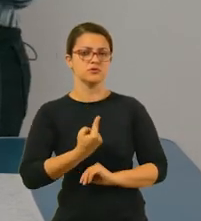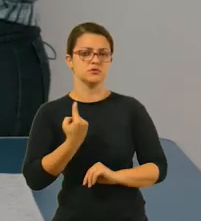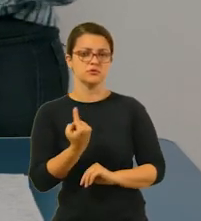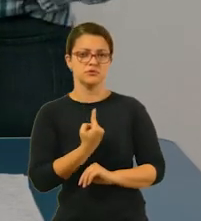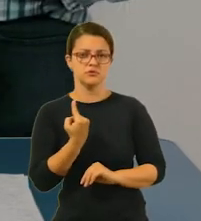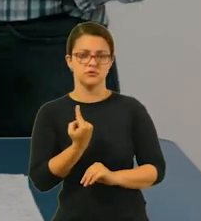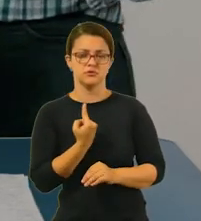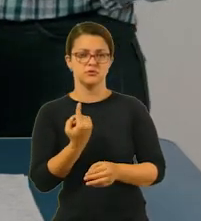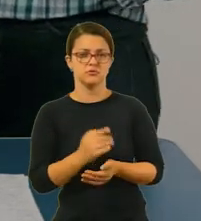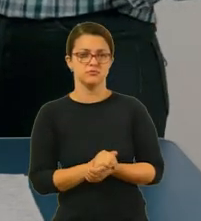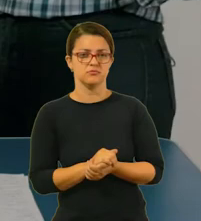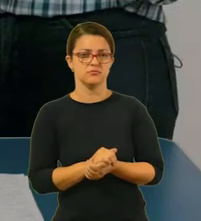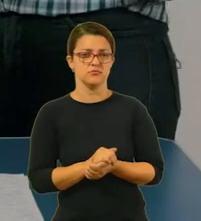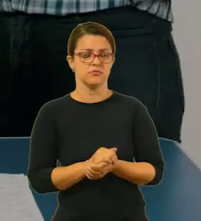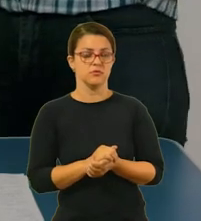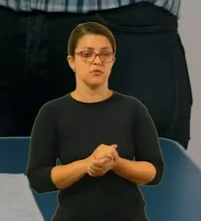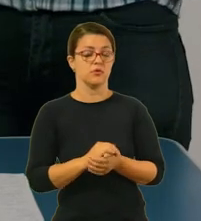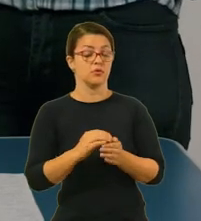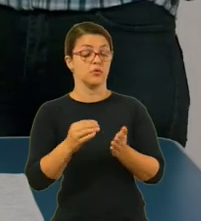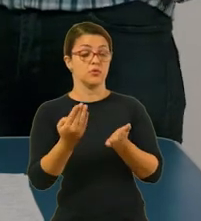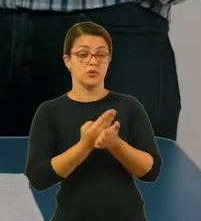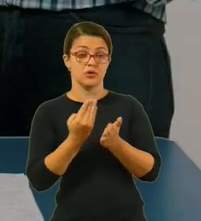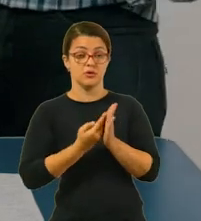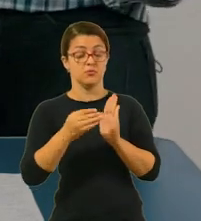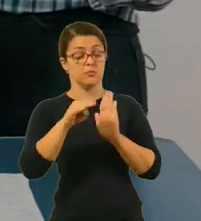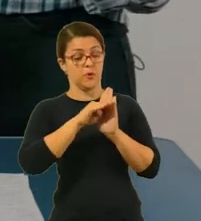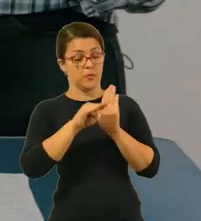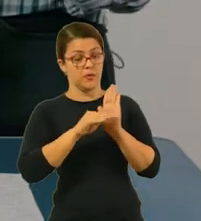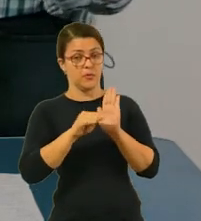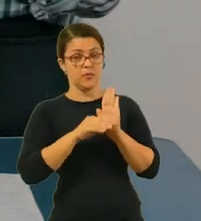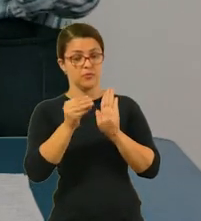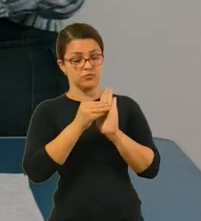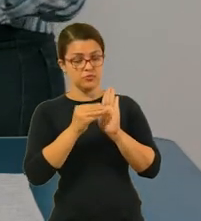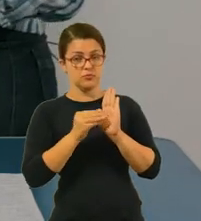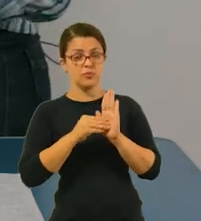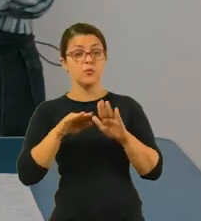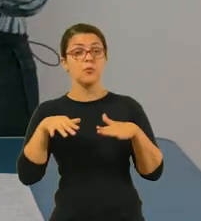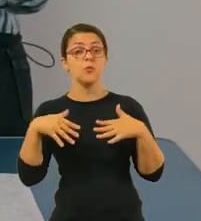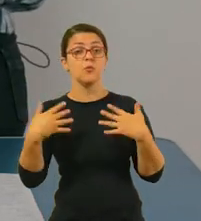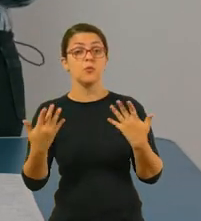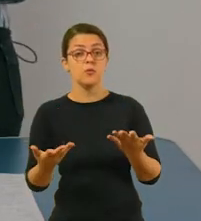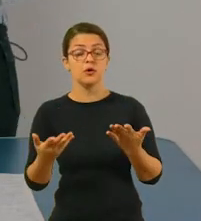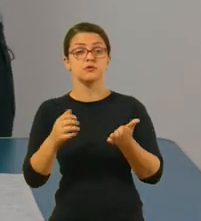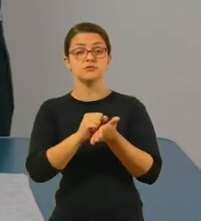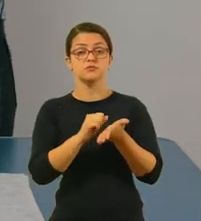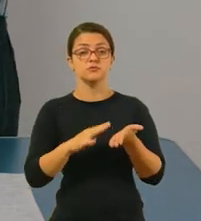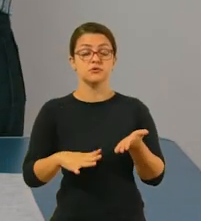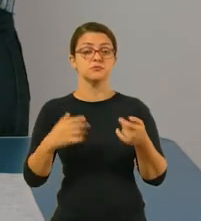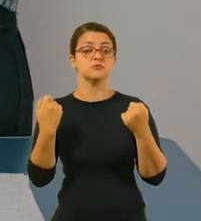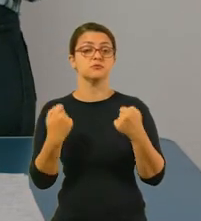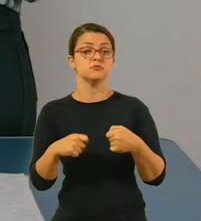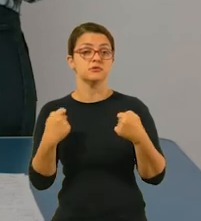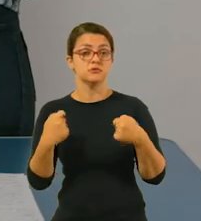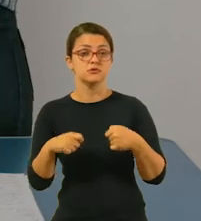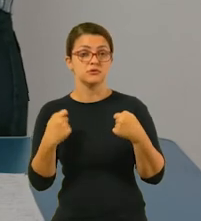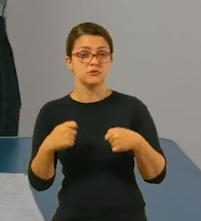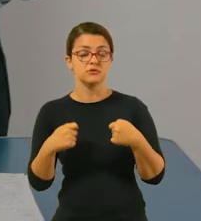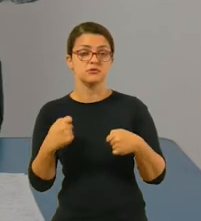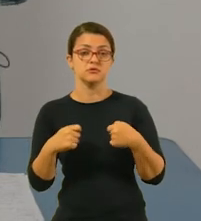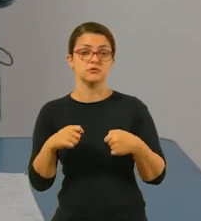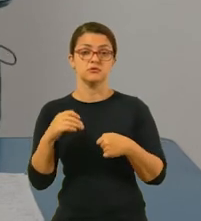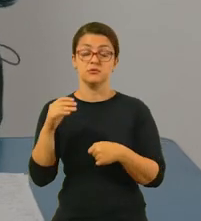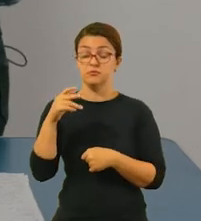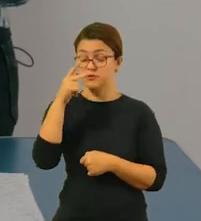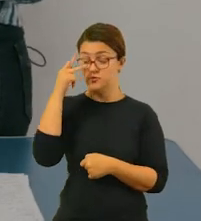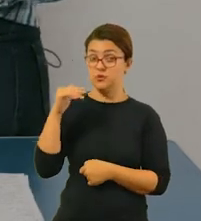seu caderno quais são as atividades que você consegue realizar sozinho. Em qual ou quais atividades você precisa da ajuda de um adulto, tá